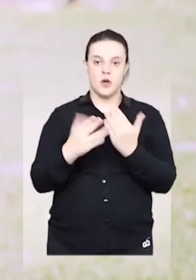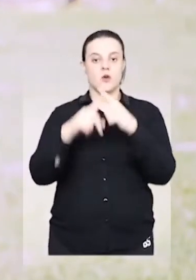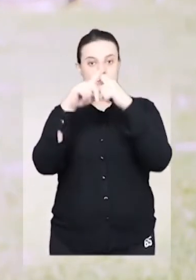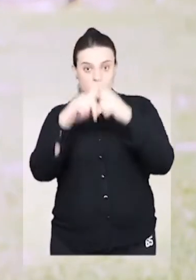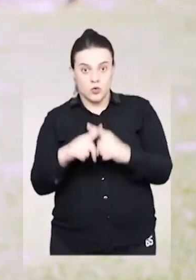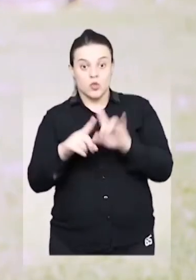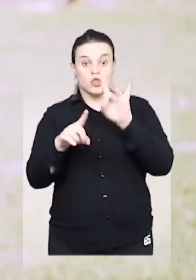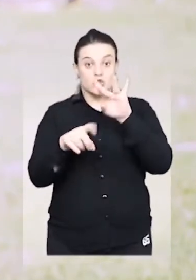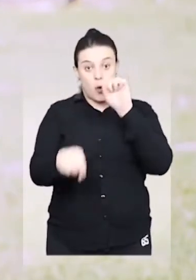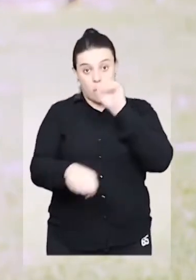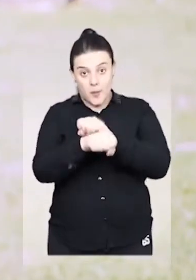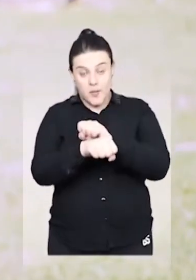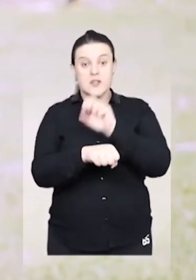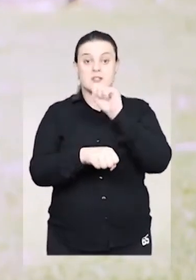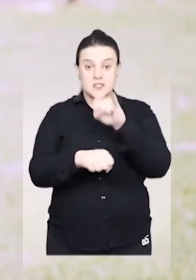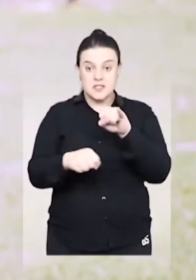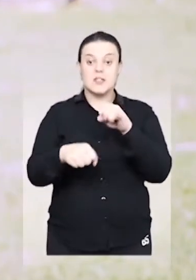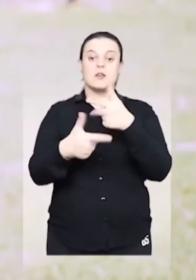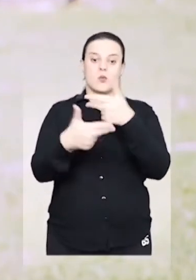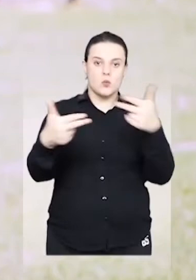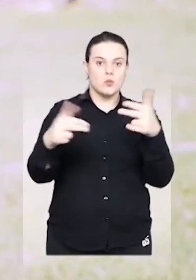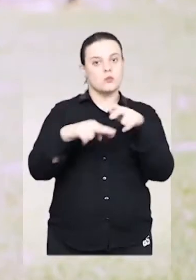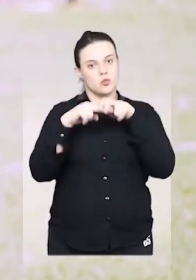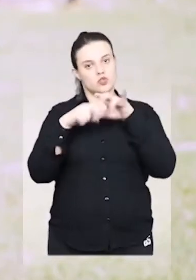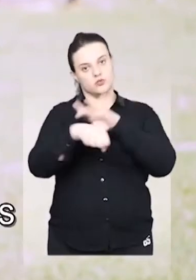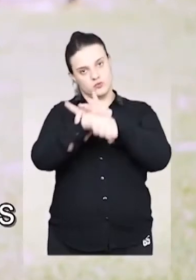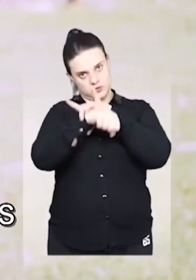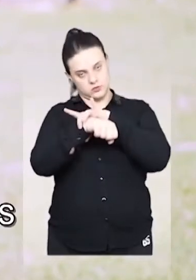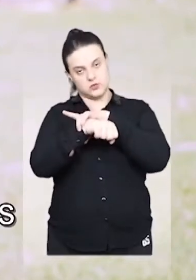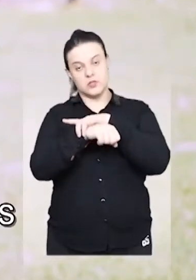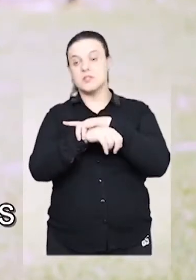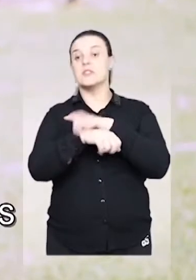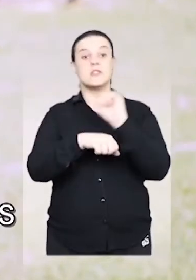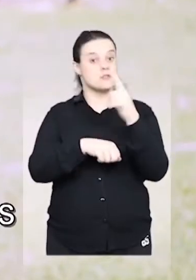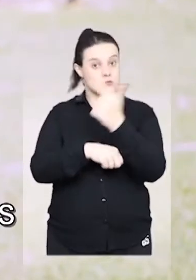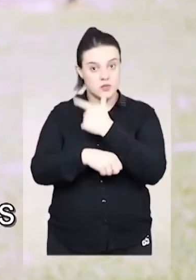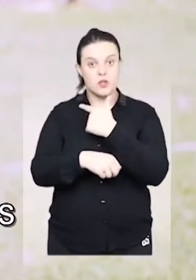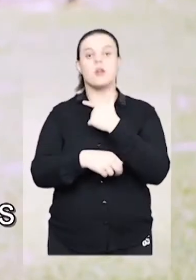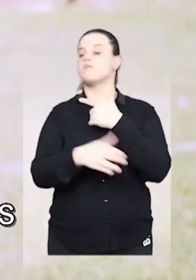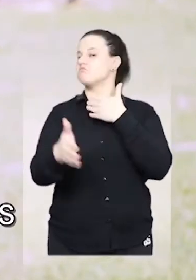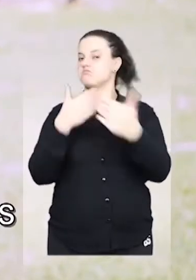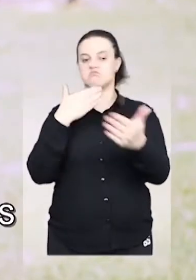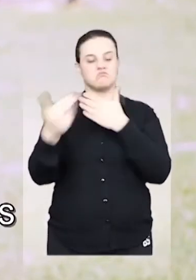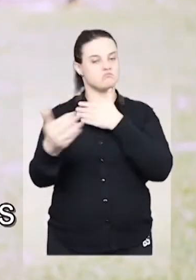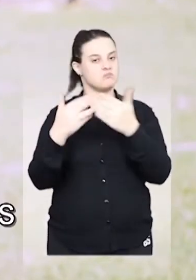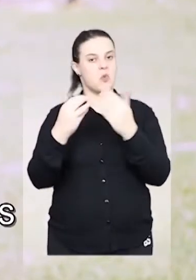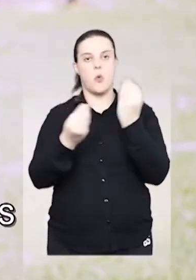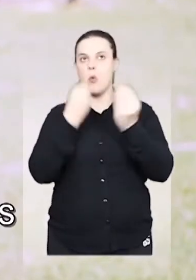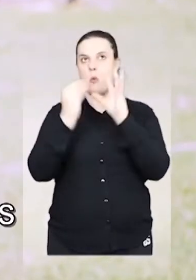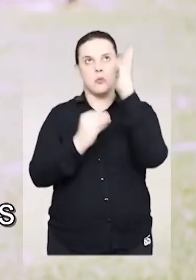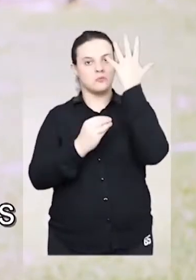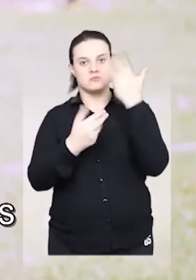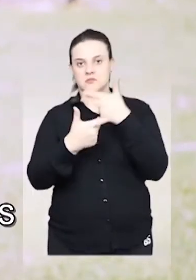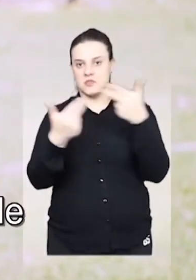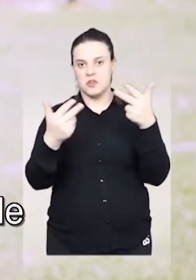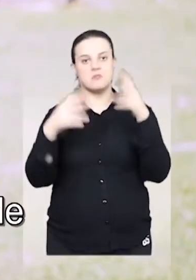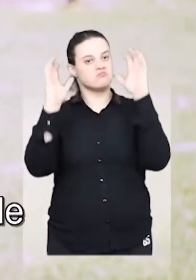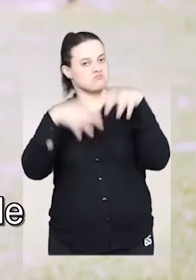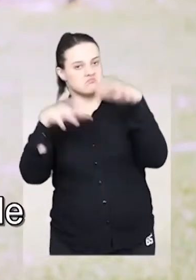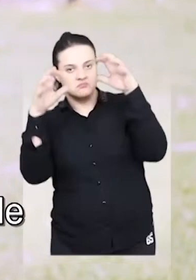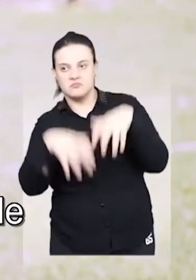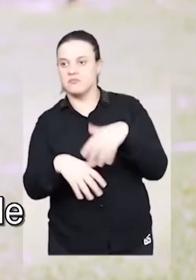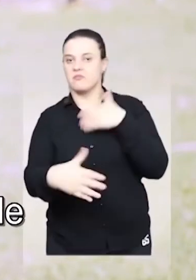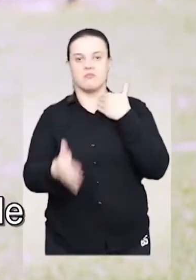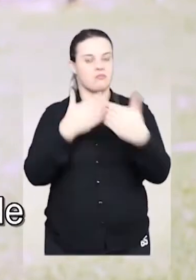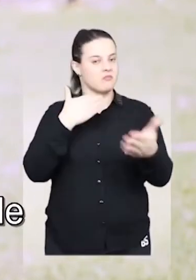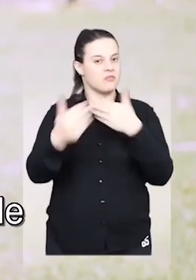competição só encerra em casos de segurança. E no mais, a gente atira com as condições de clima que tiverem acontecendo. Embaixo de temporal,